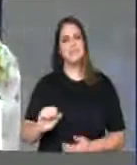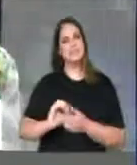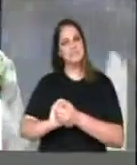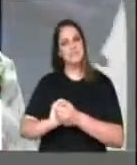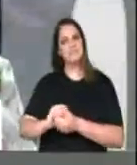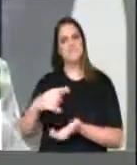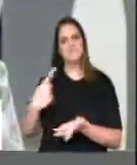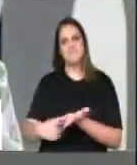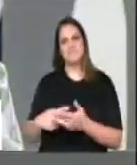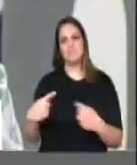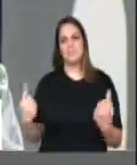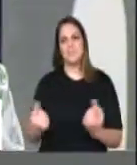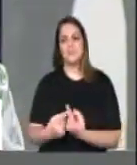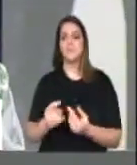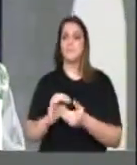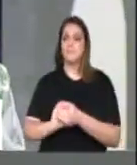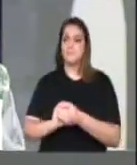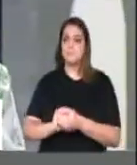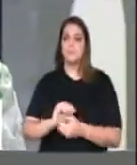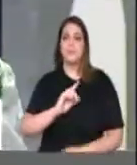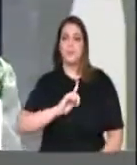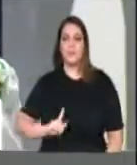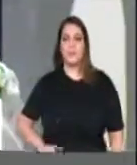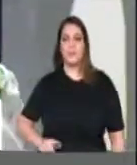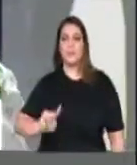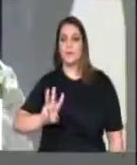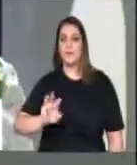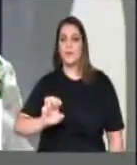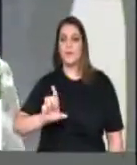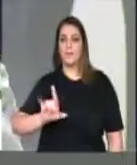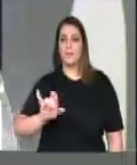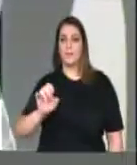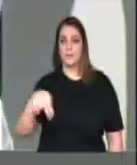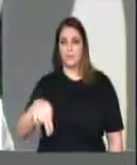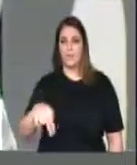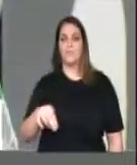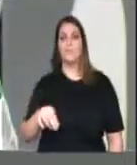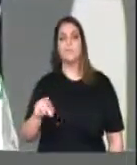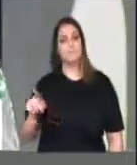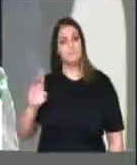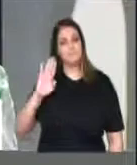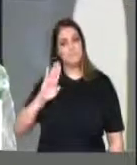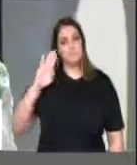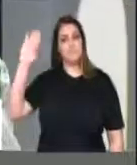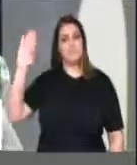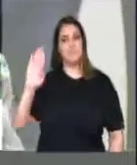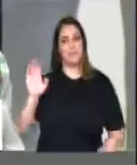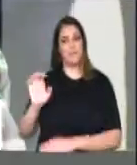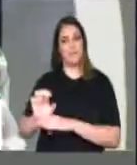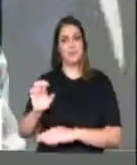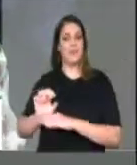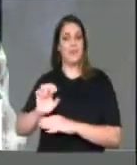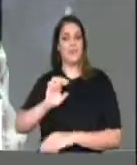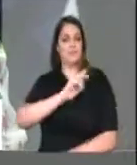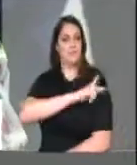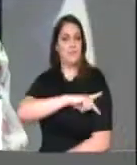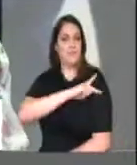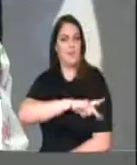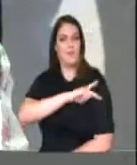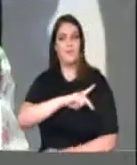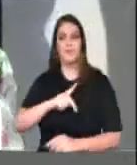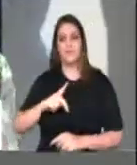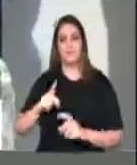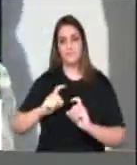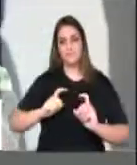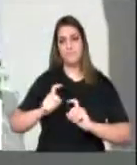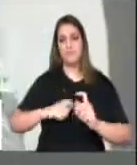e cumprimentar o nosso governador Wellington, que é a autoridade máxima do Estado do Piauí,